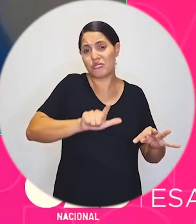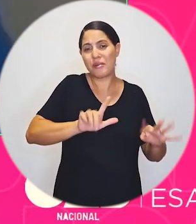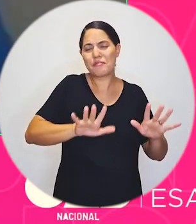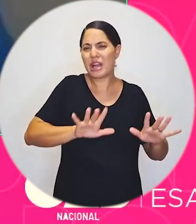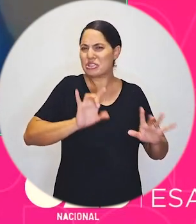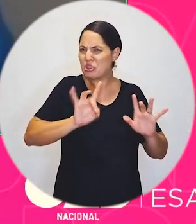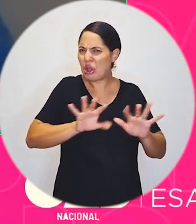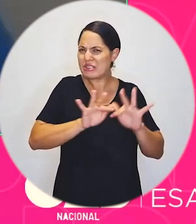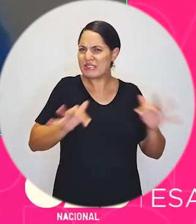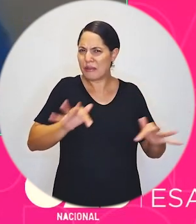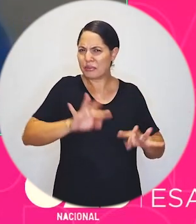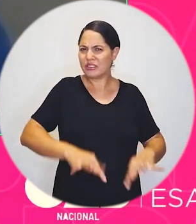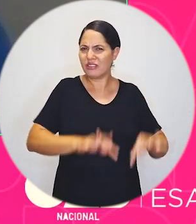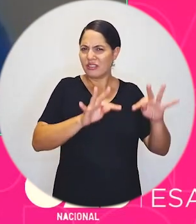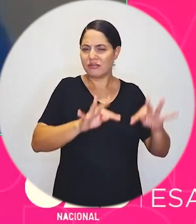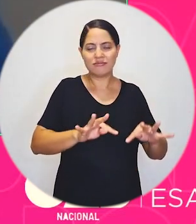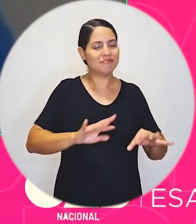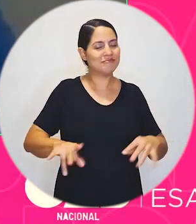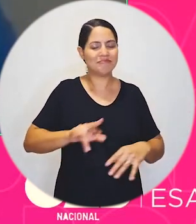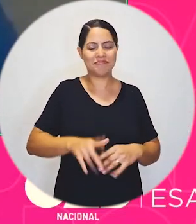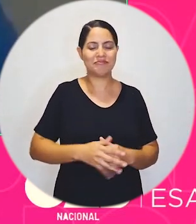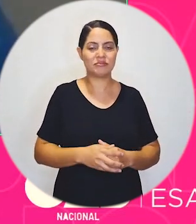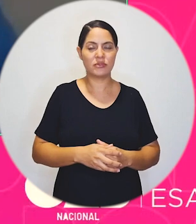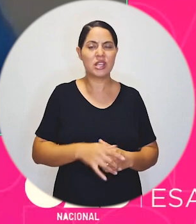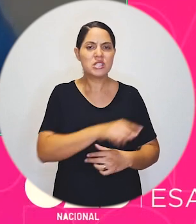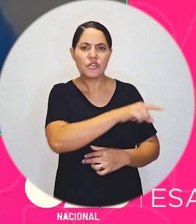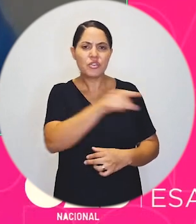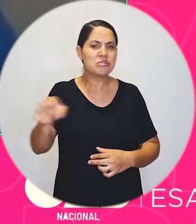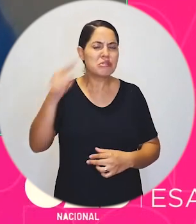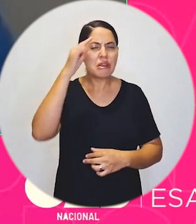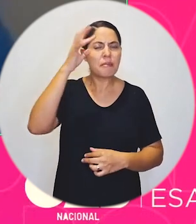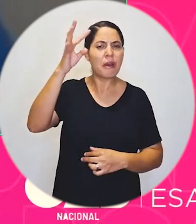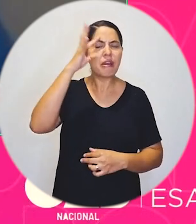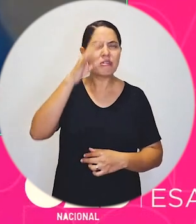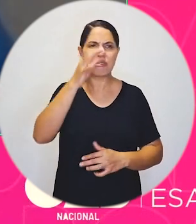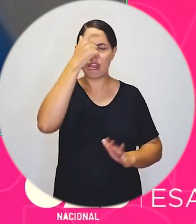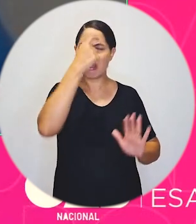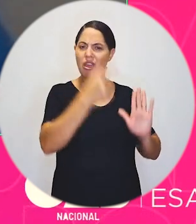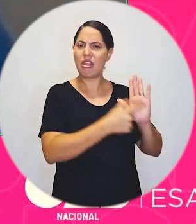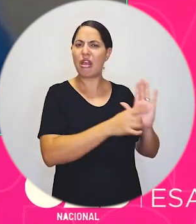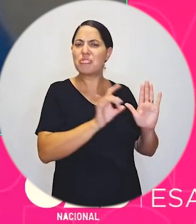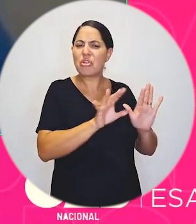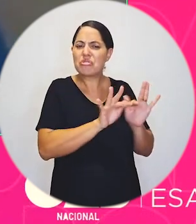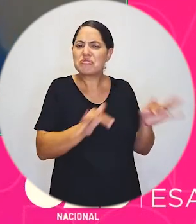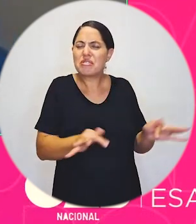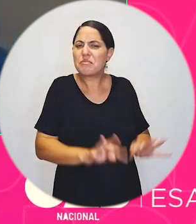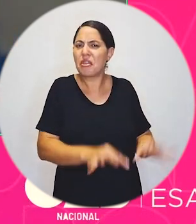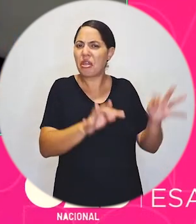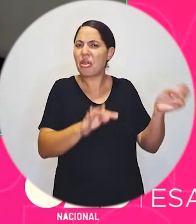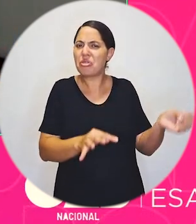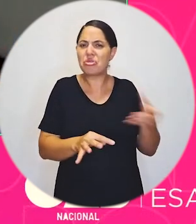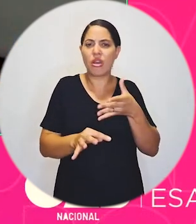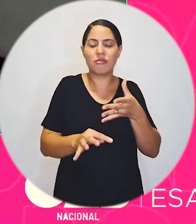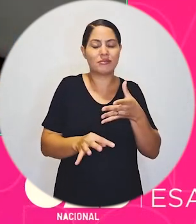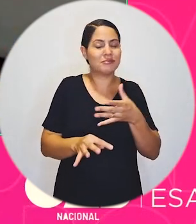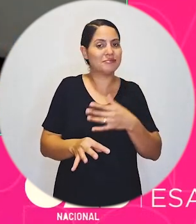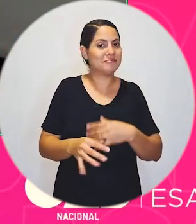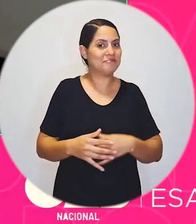isso. Se você pensa que a inteligência artificial é apenas uma nova tecnologia,